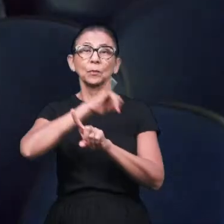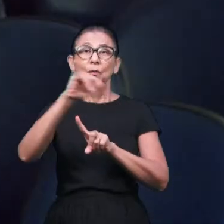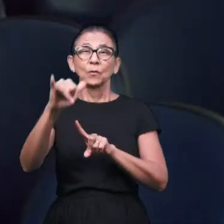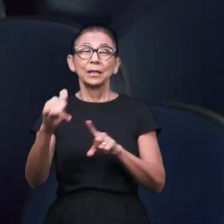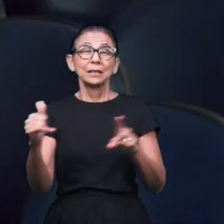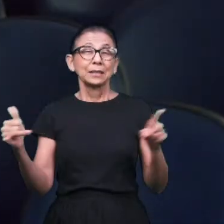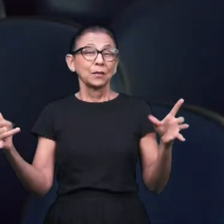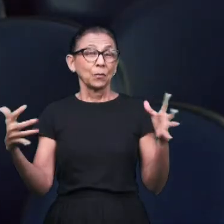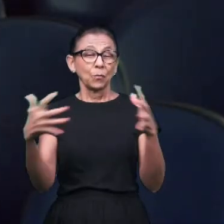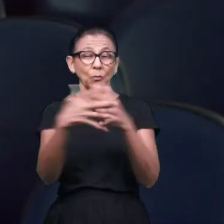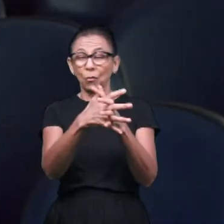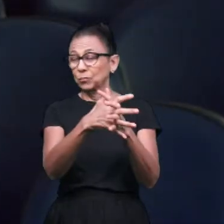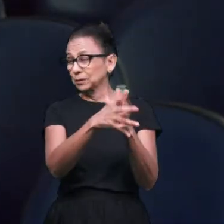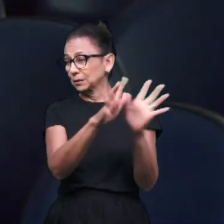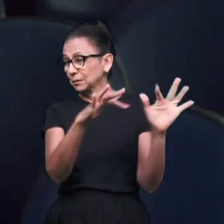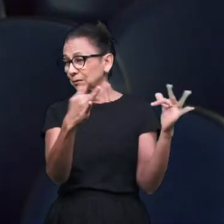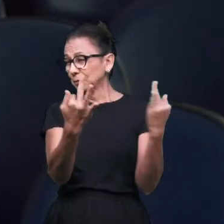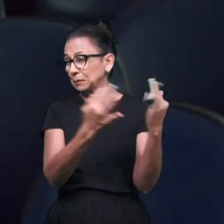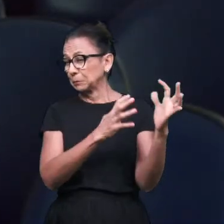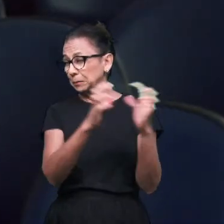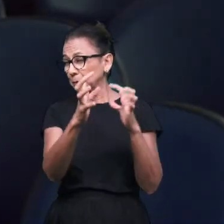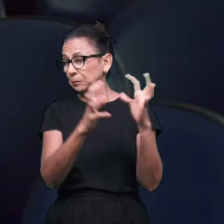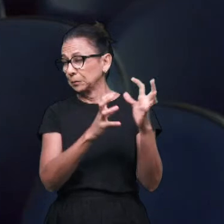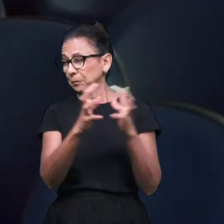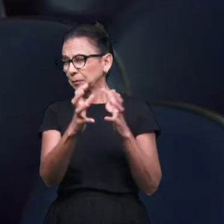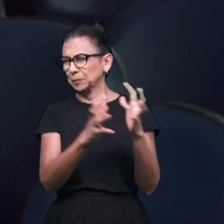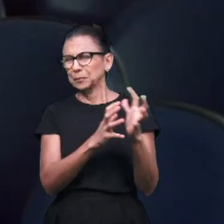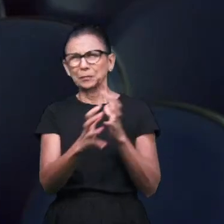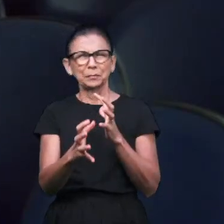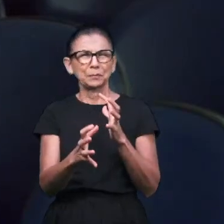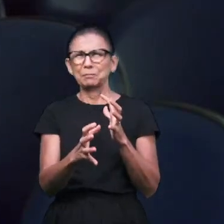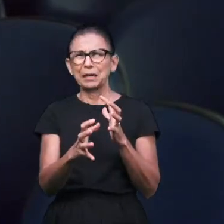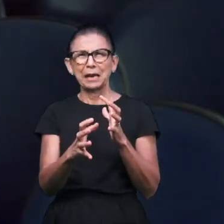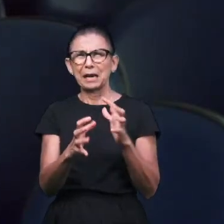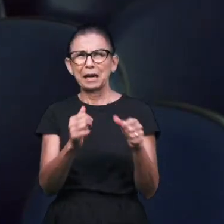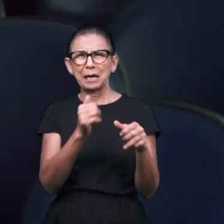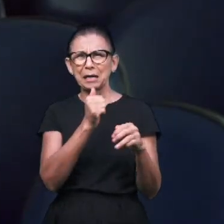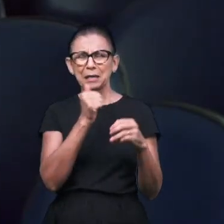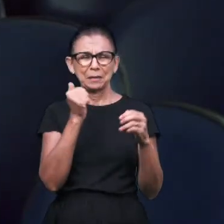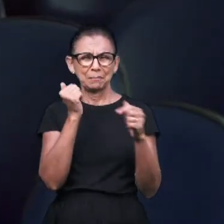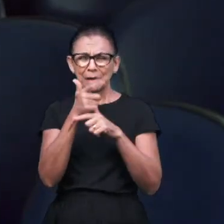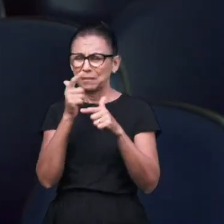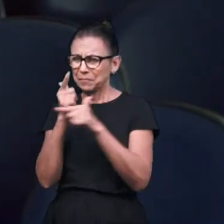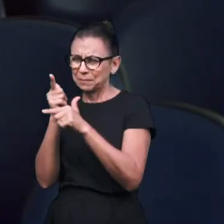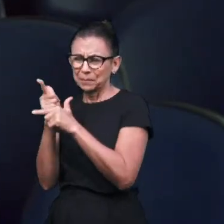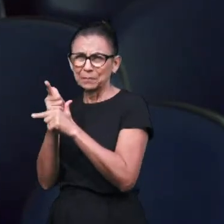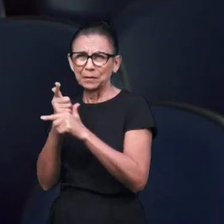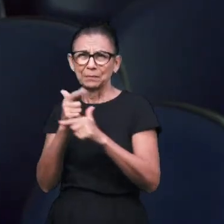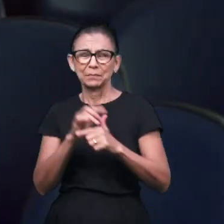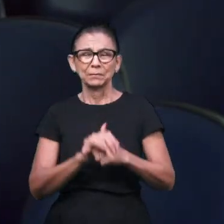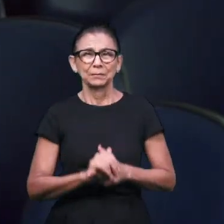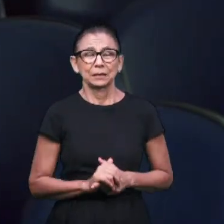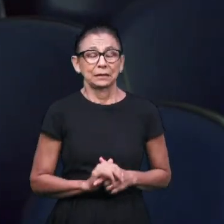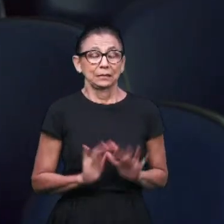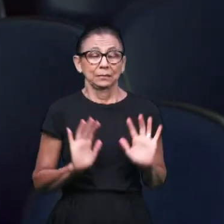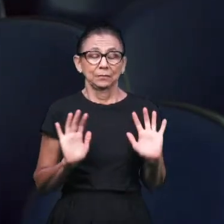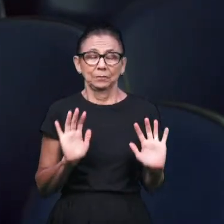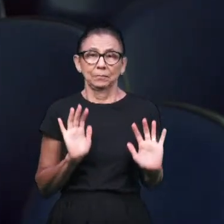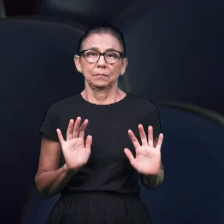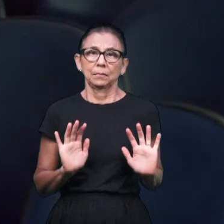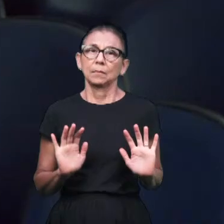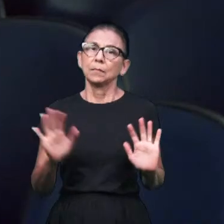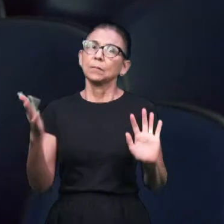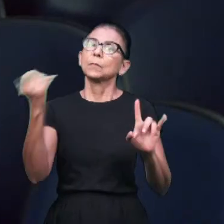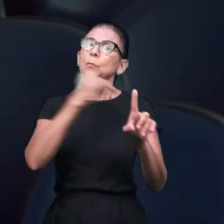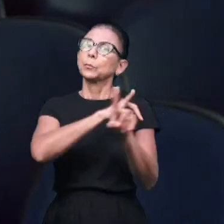nos lares, né? Os entendimentos entre pai e filho, filho e mãe, aquela confusão toda, mas ele falou, é um momento